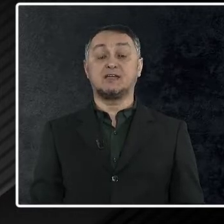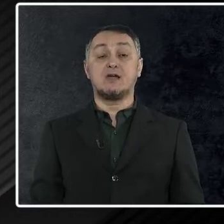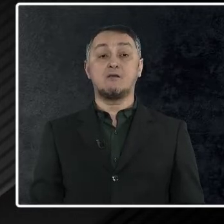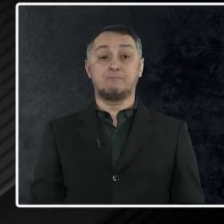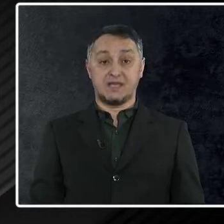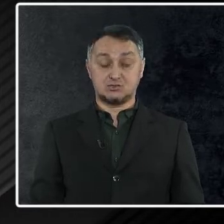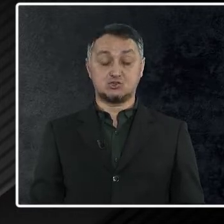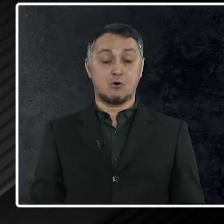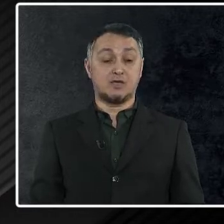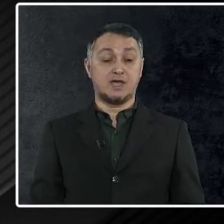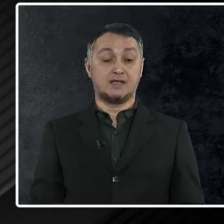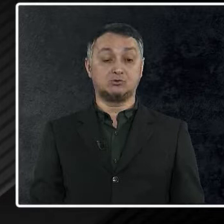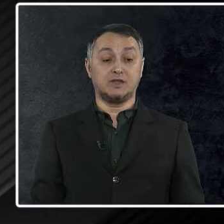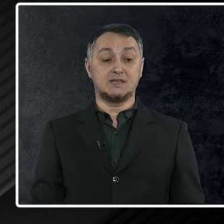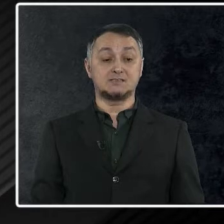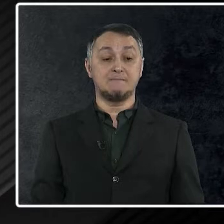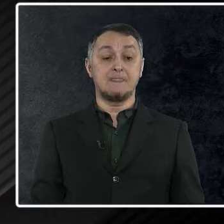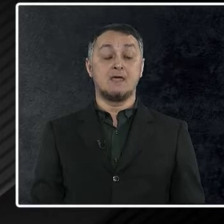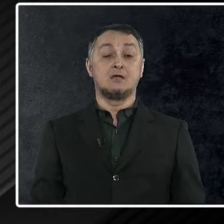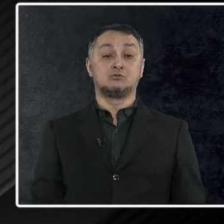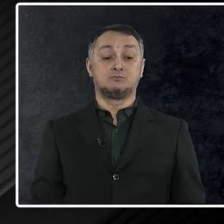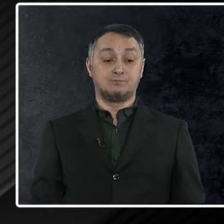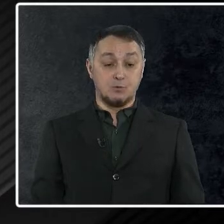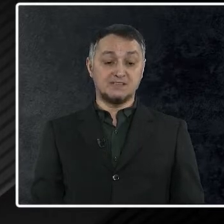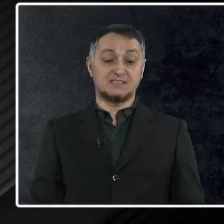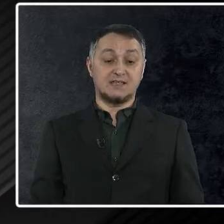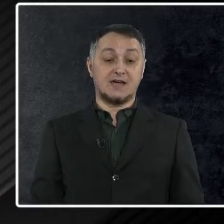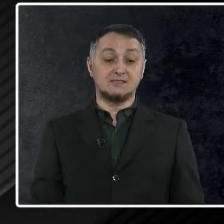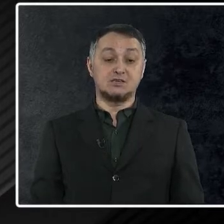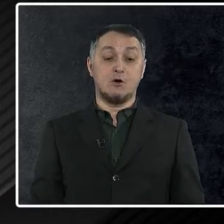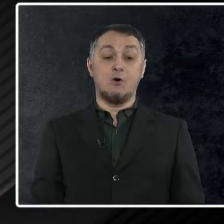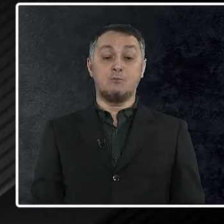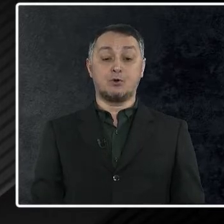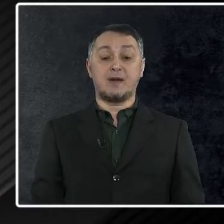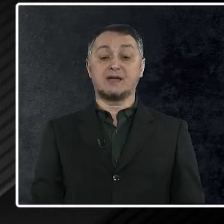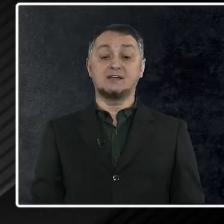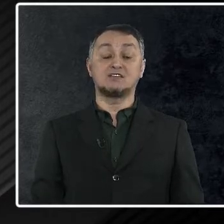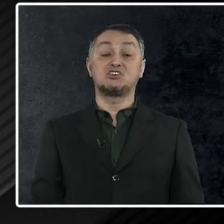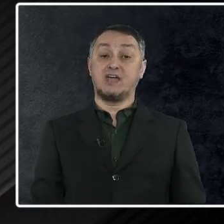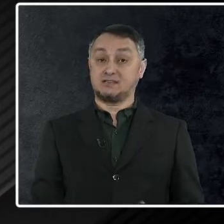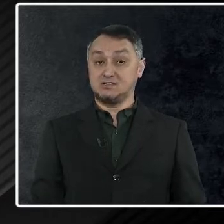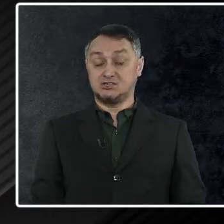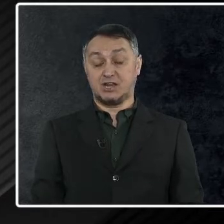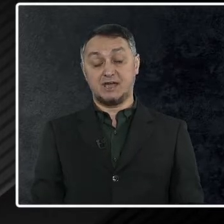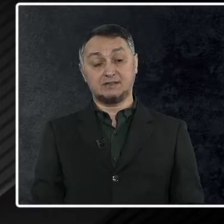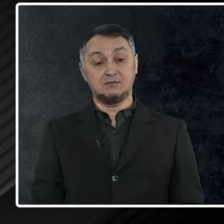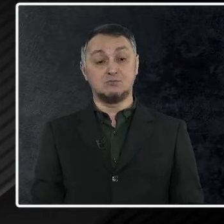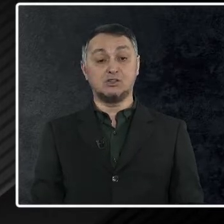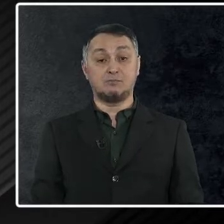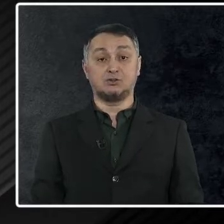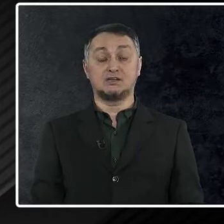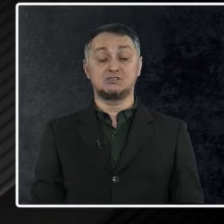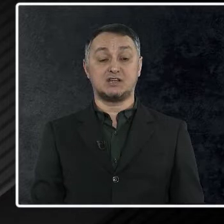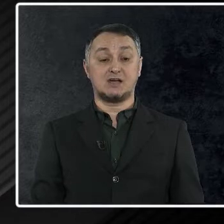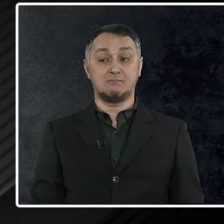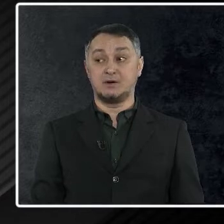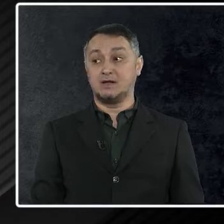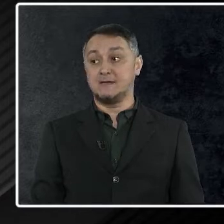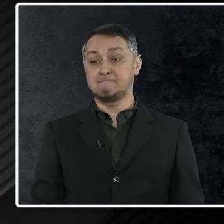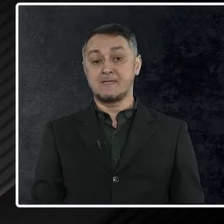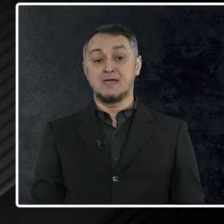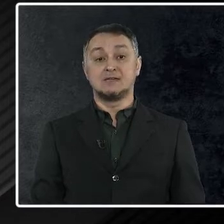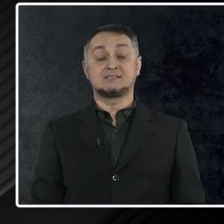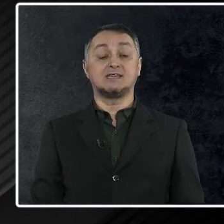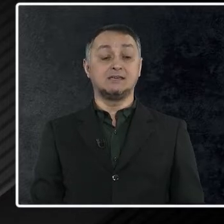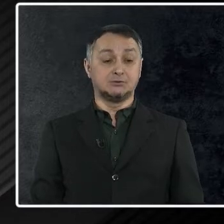de material impresso de qualquer natureza, publicidade ou propaganda direta e indireta, muito importante na